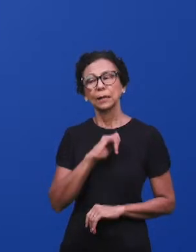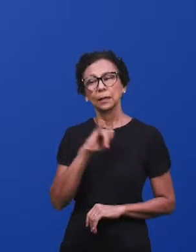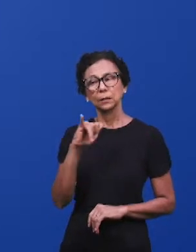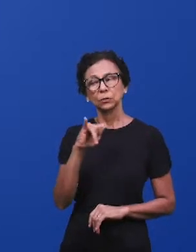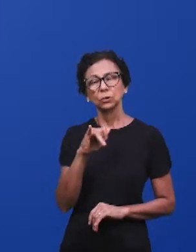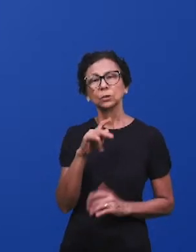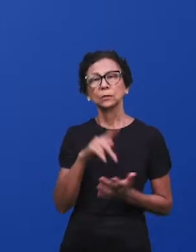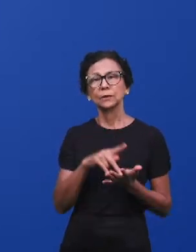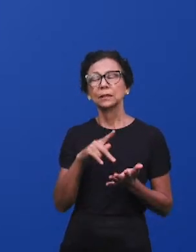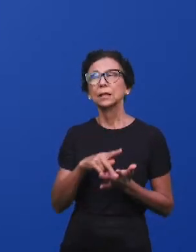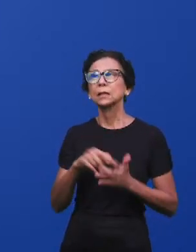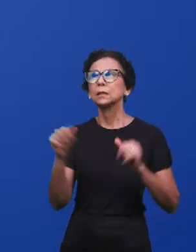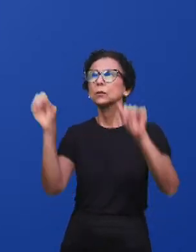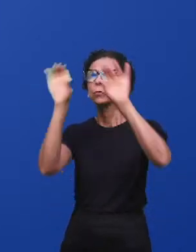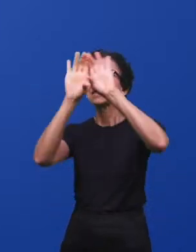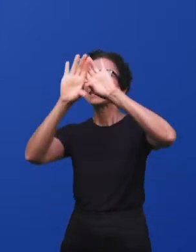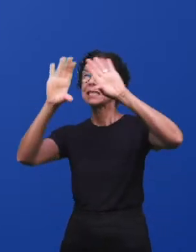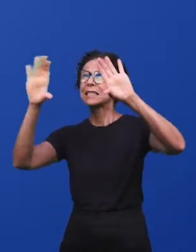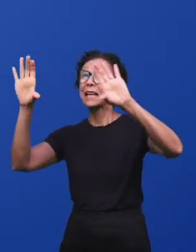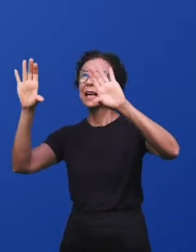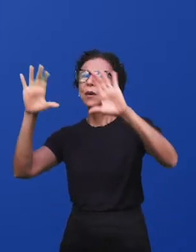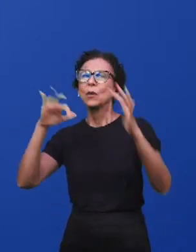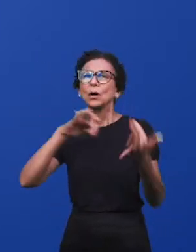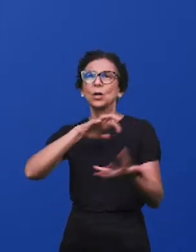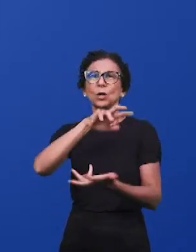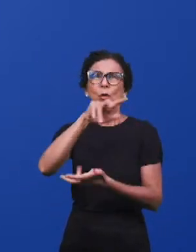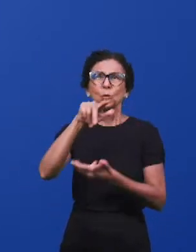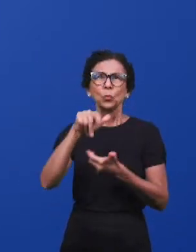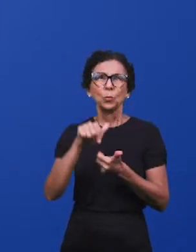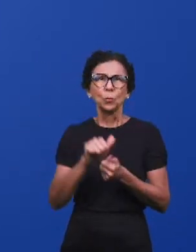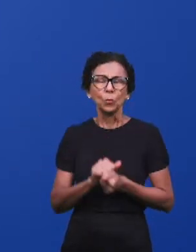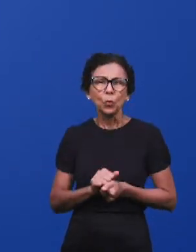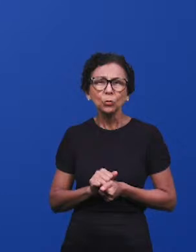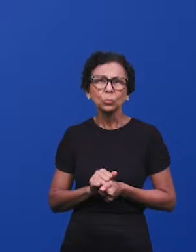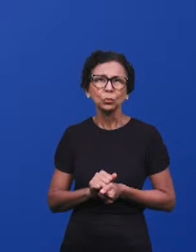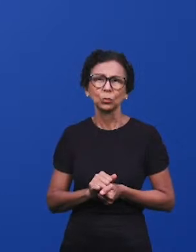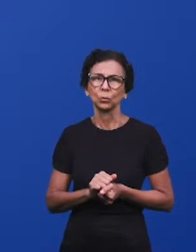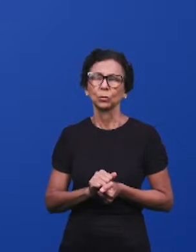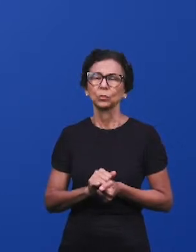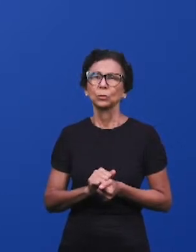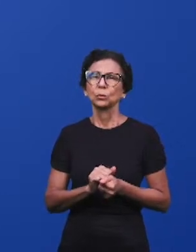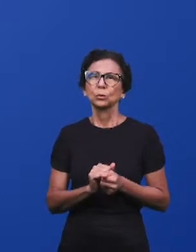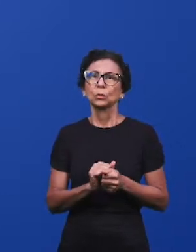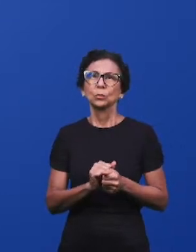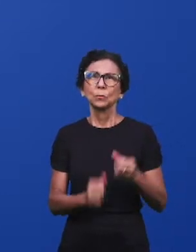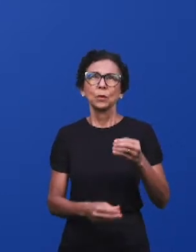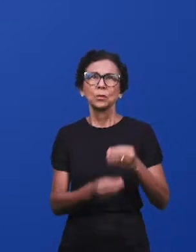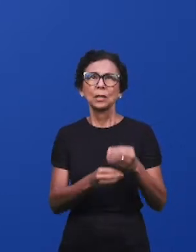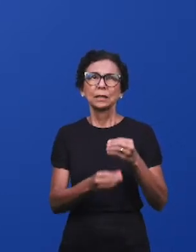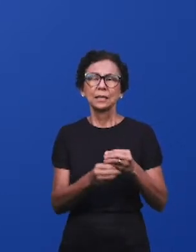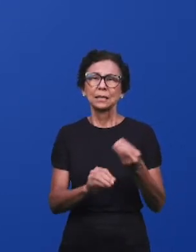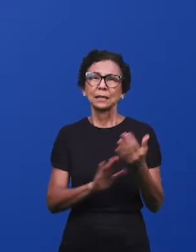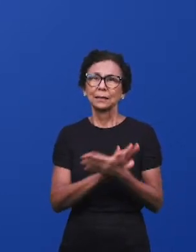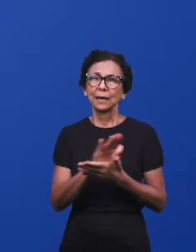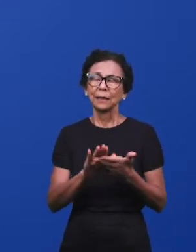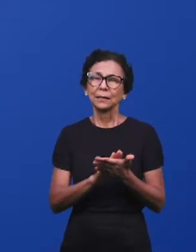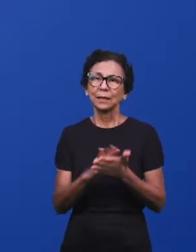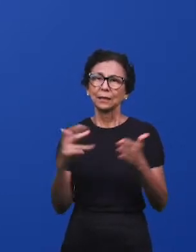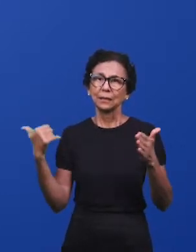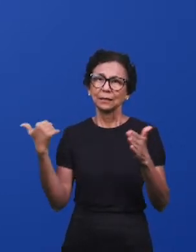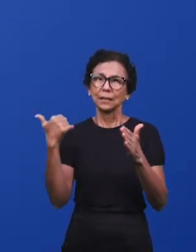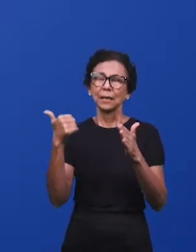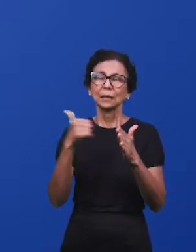um jota ou um tio se omitirá da lei, sem que tudo seja cumprido. Entendemos que guardar apenas o